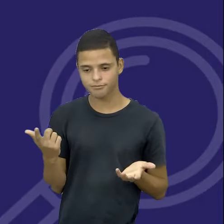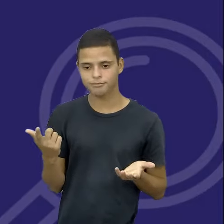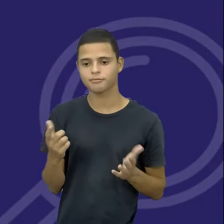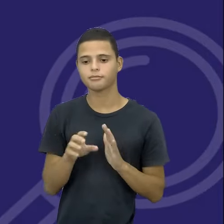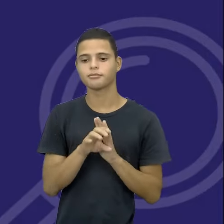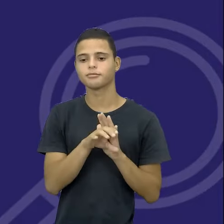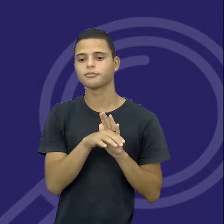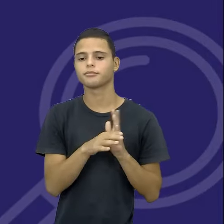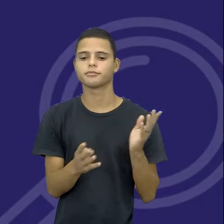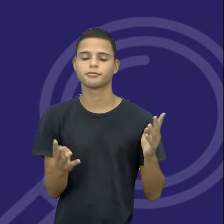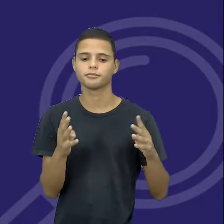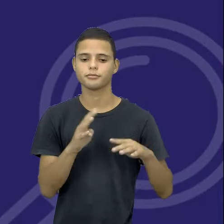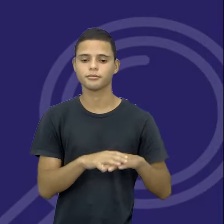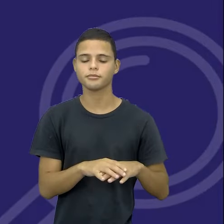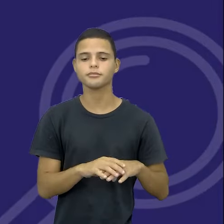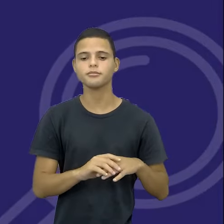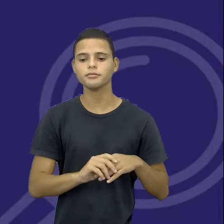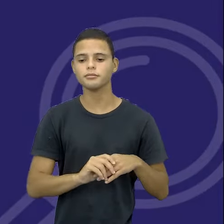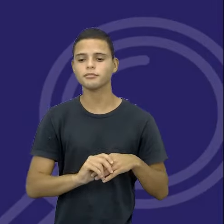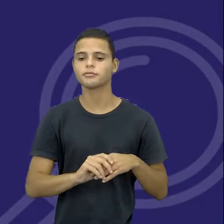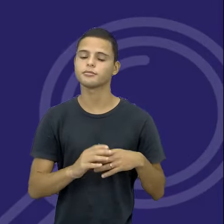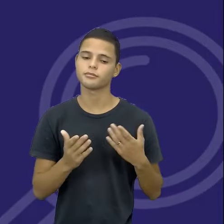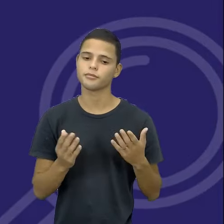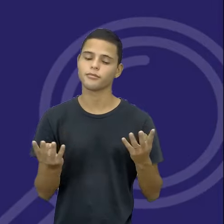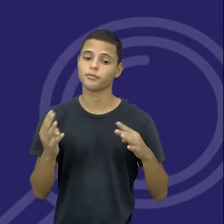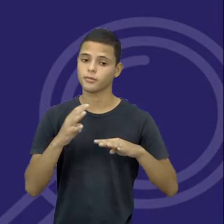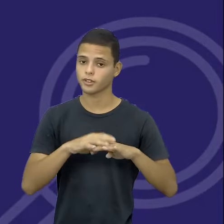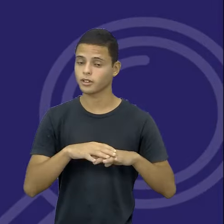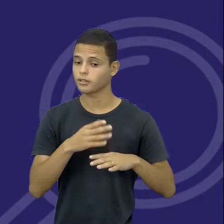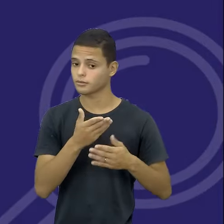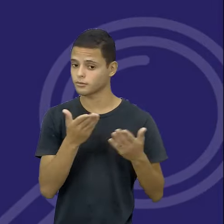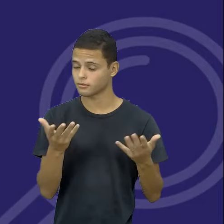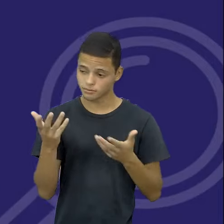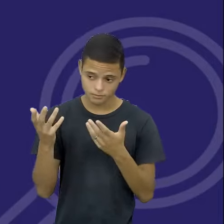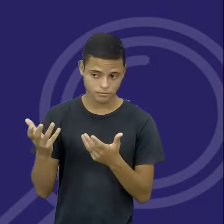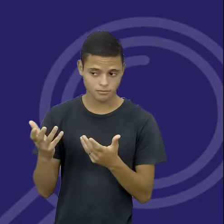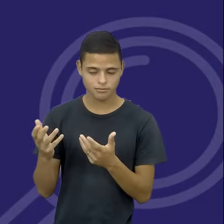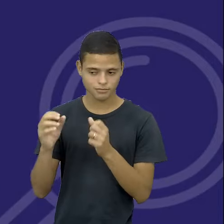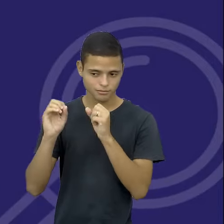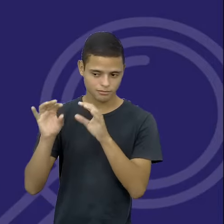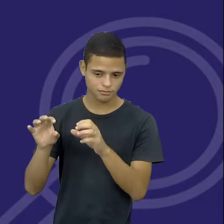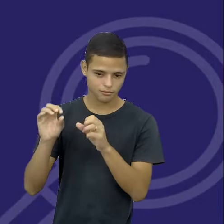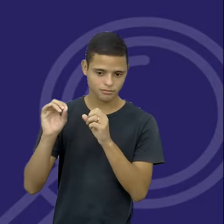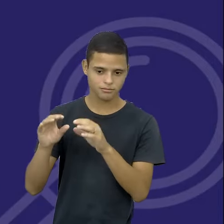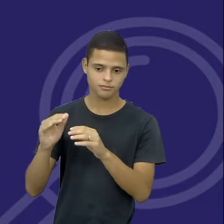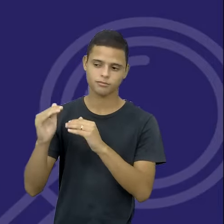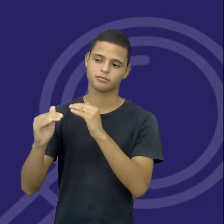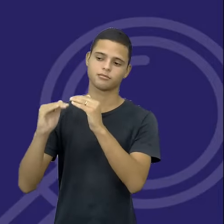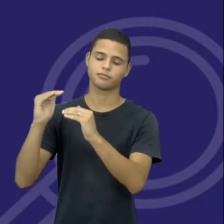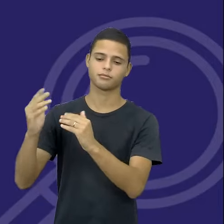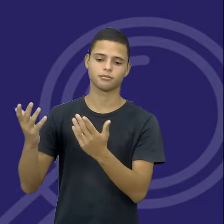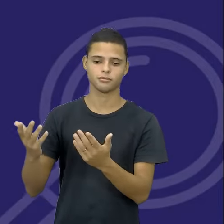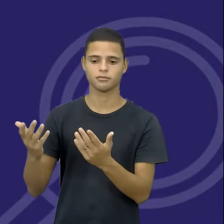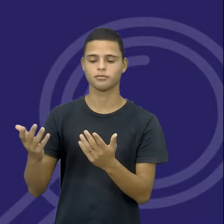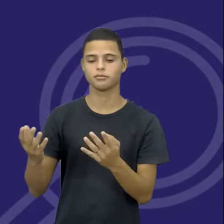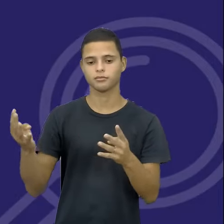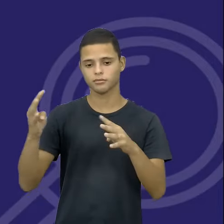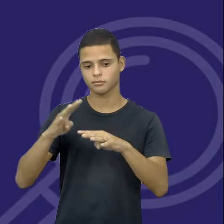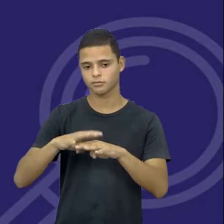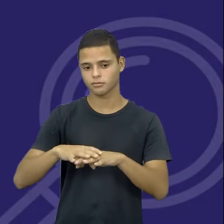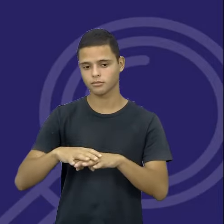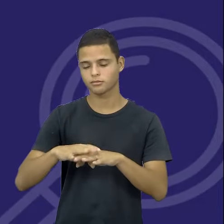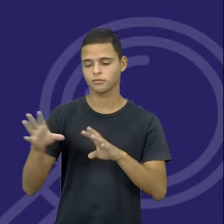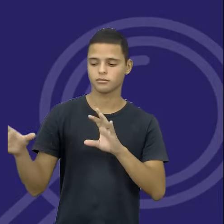conceito matemática, e isso que era a matemática que eu queria que você soubesse. Mas essa matemática aqui que vocês resolveram